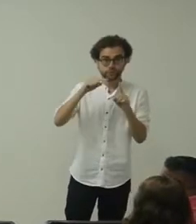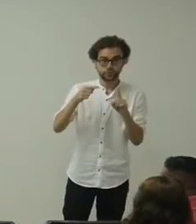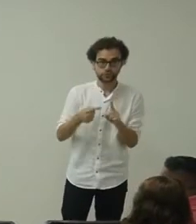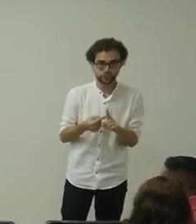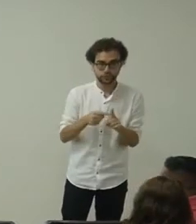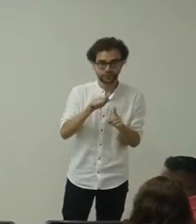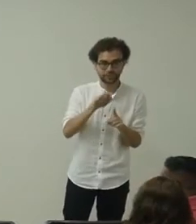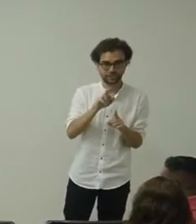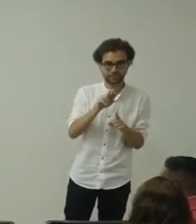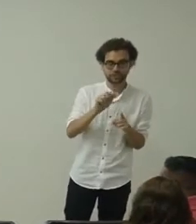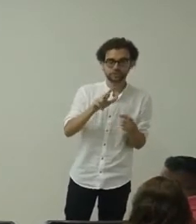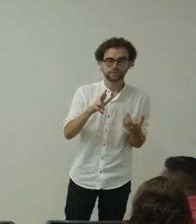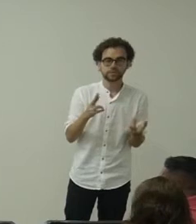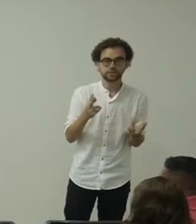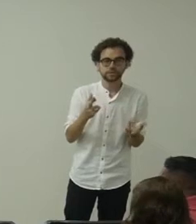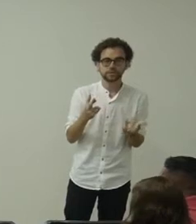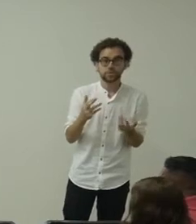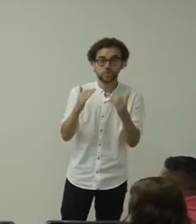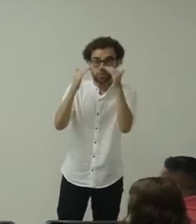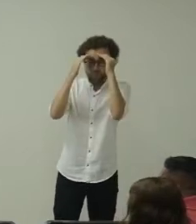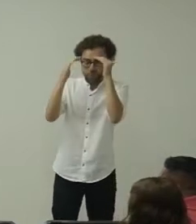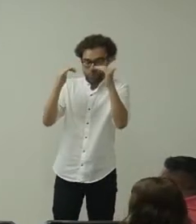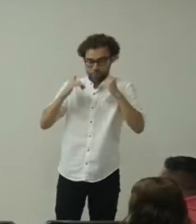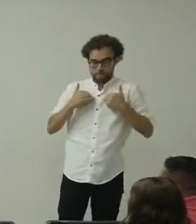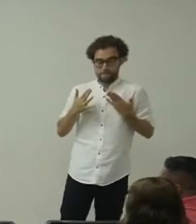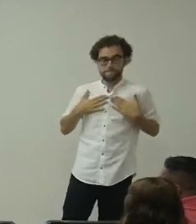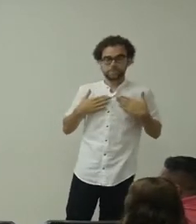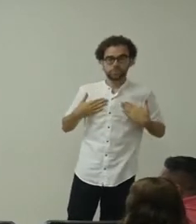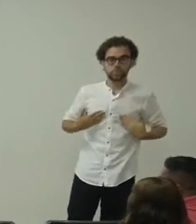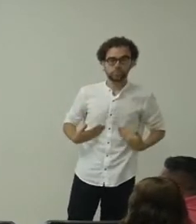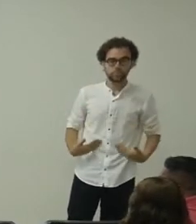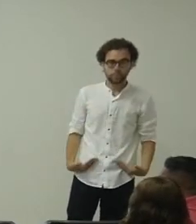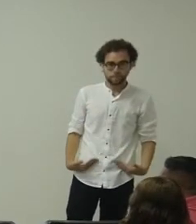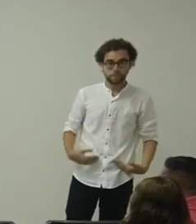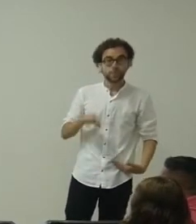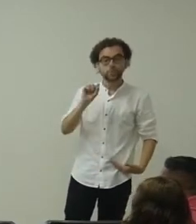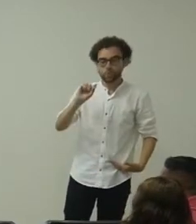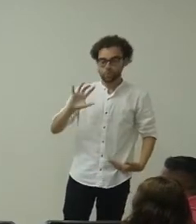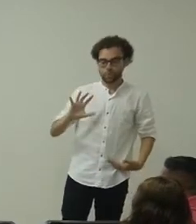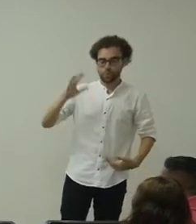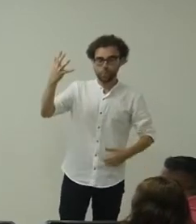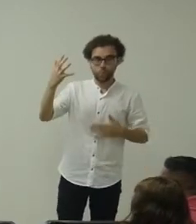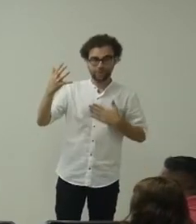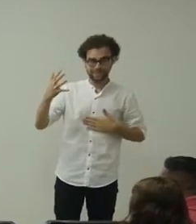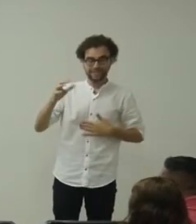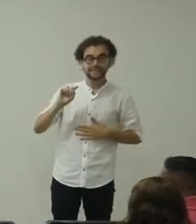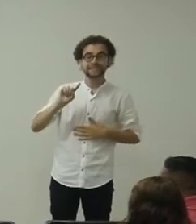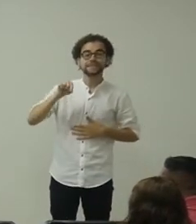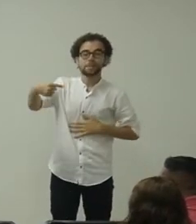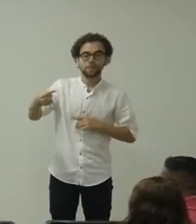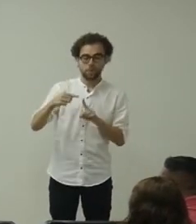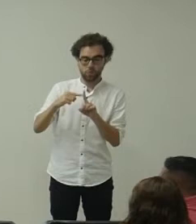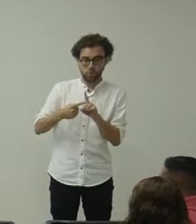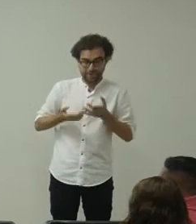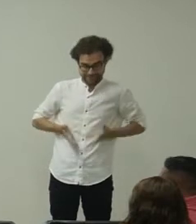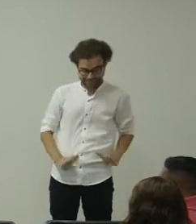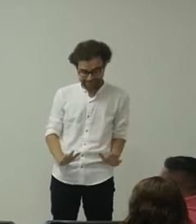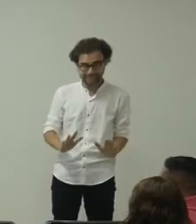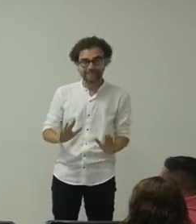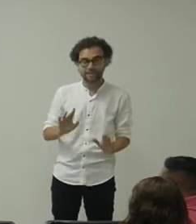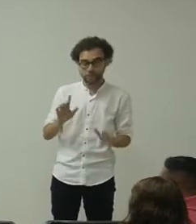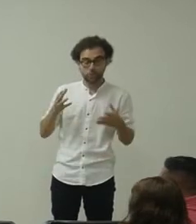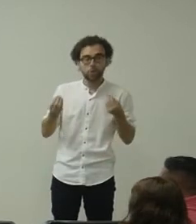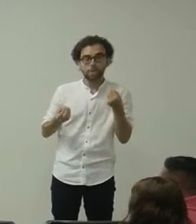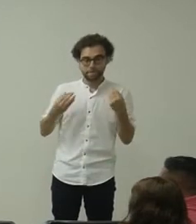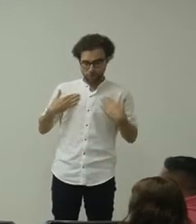Então, assim, um não respeito quanto o meu corpo e o que acontece com ele pós a gestação. O descarte que